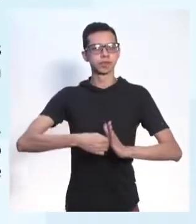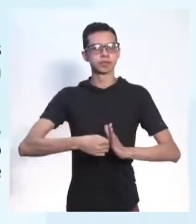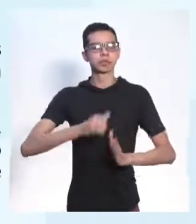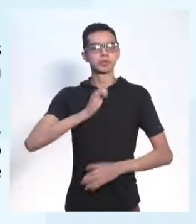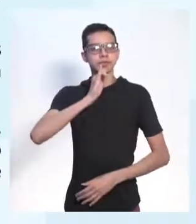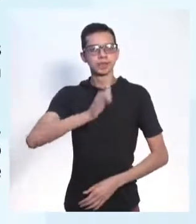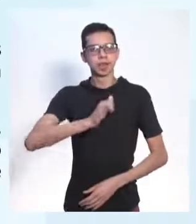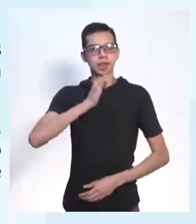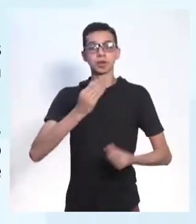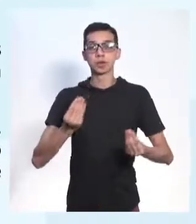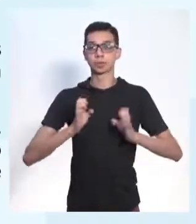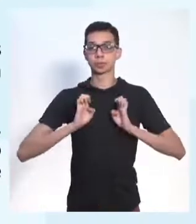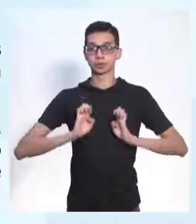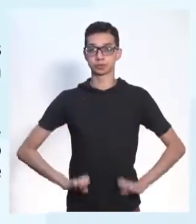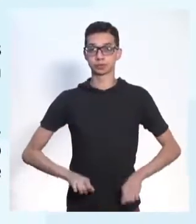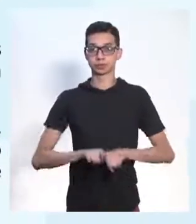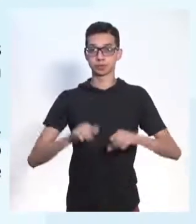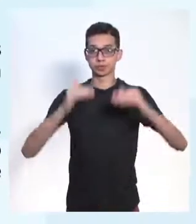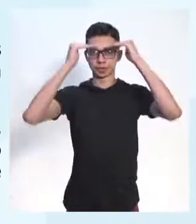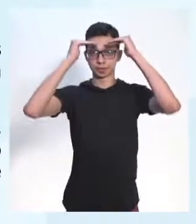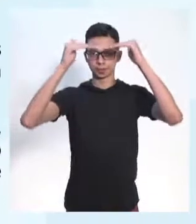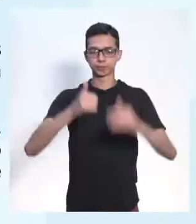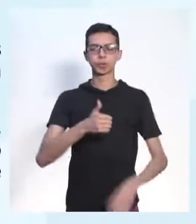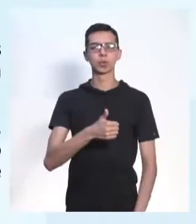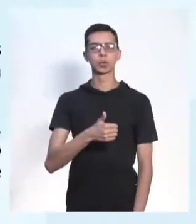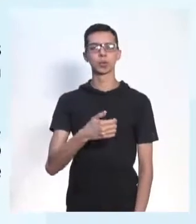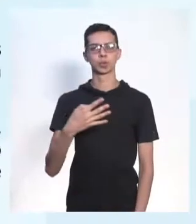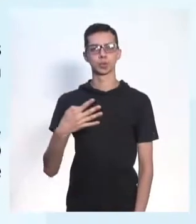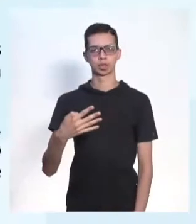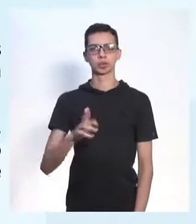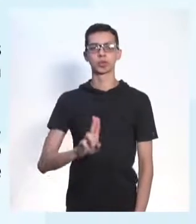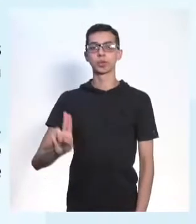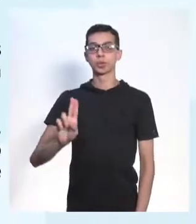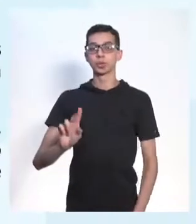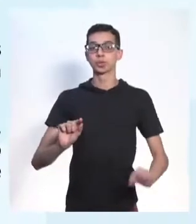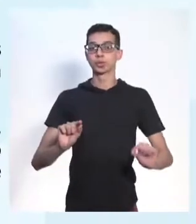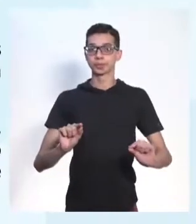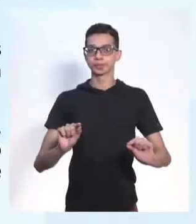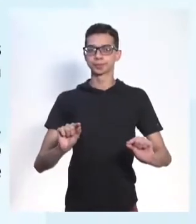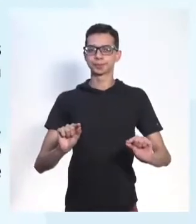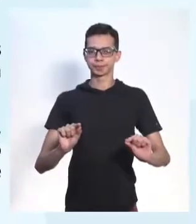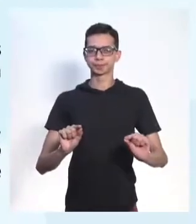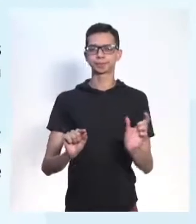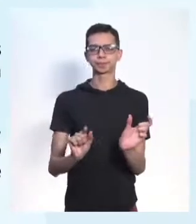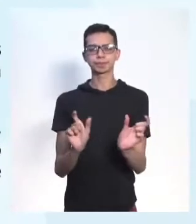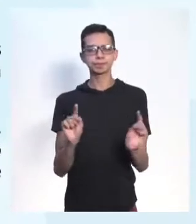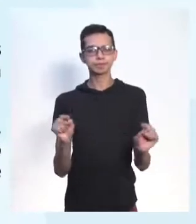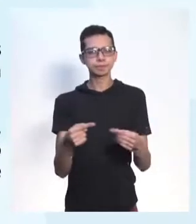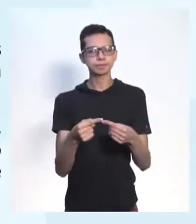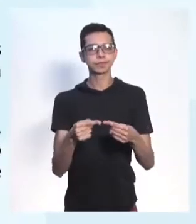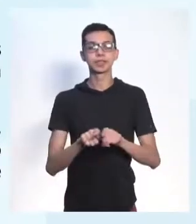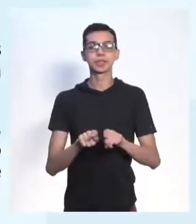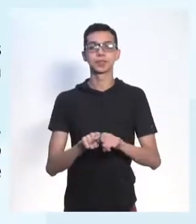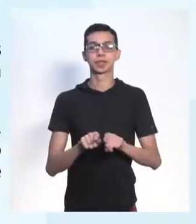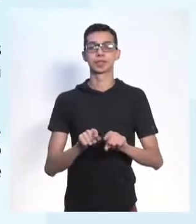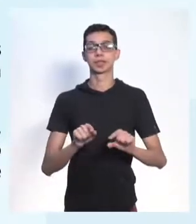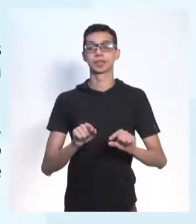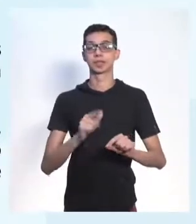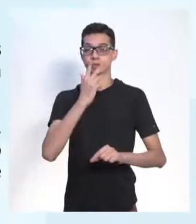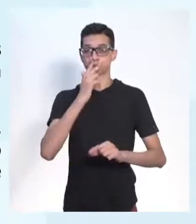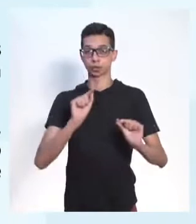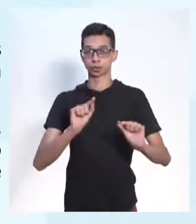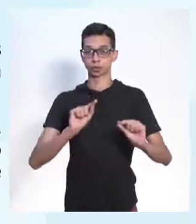respeito. Habilidade 14. Utilizar conectores, indicadores de adição, condição,